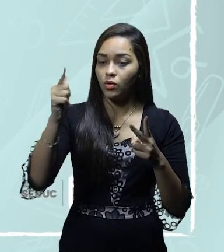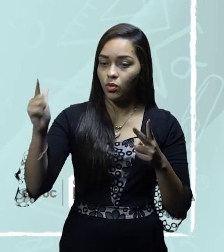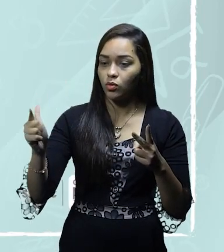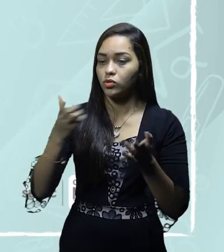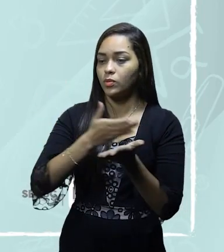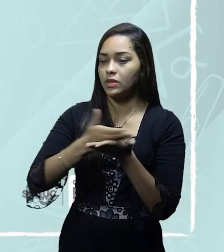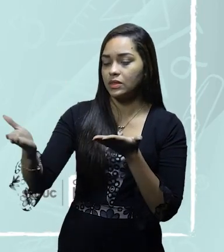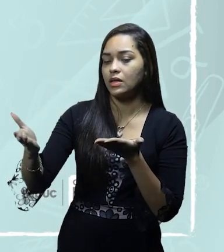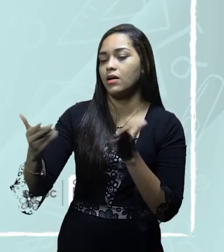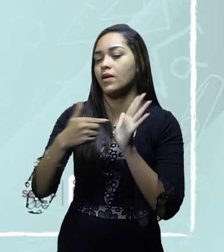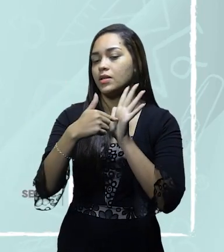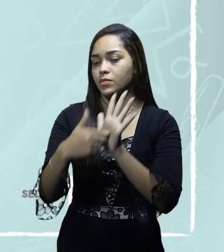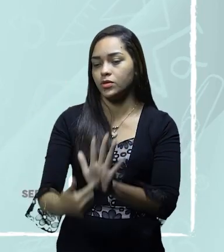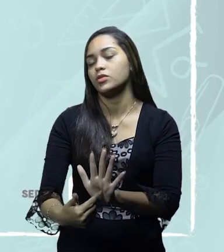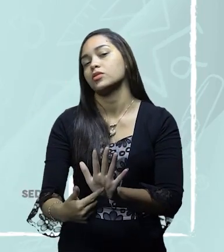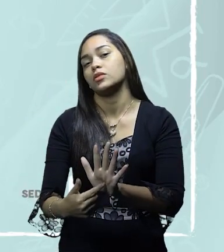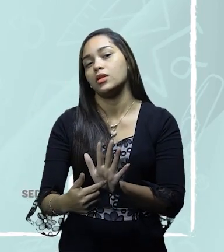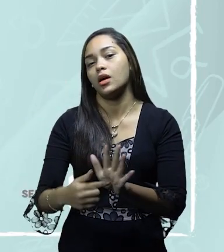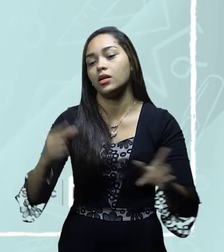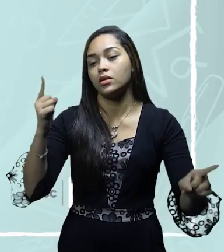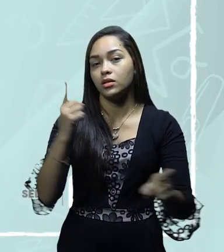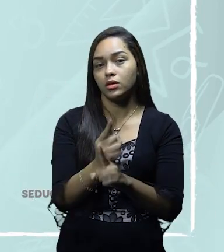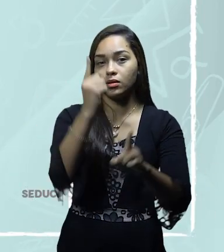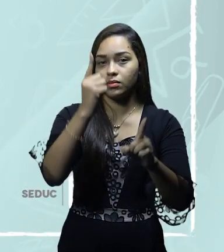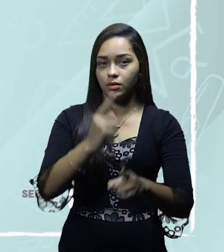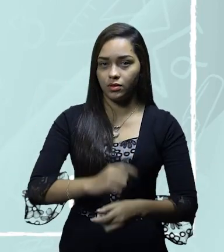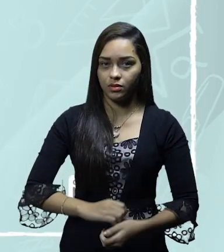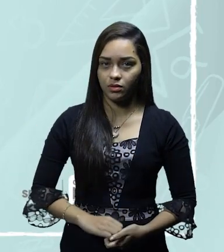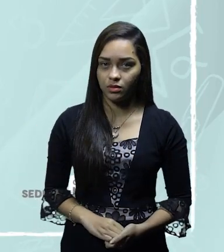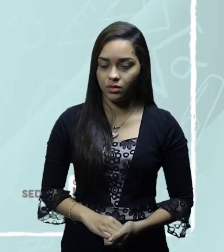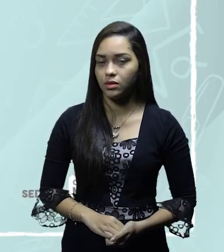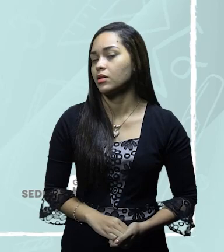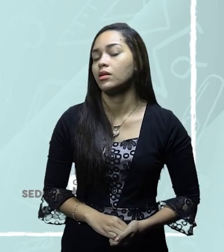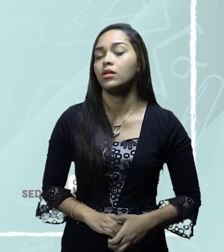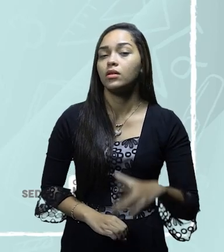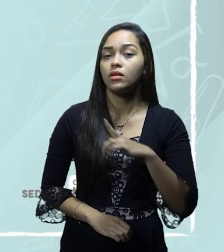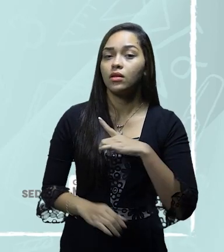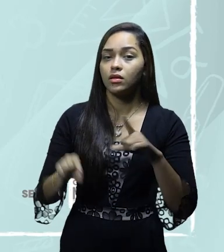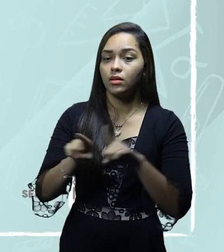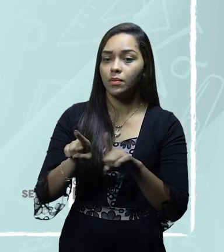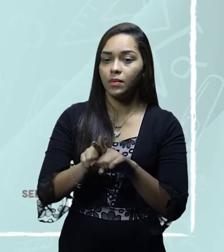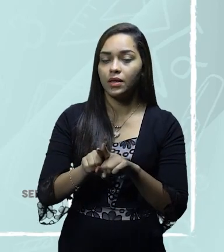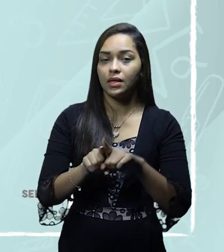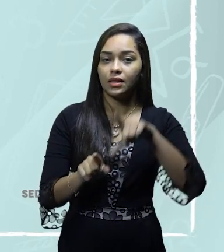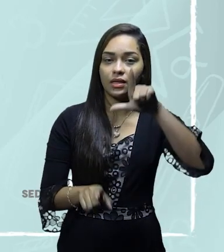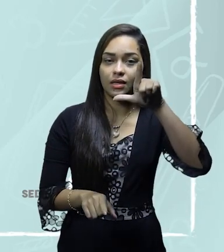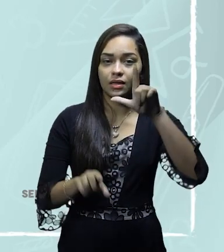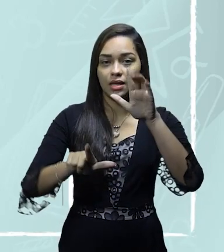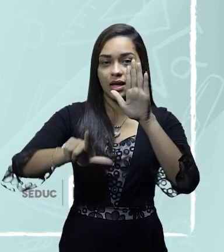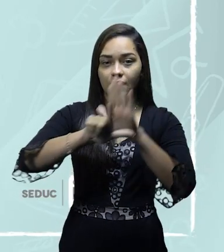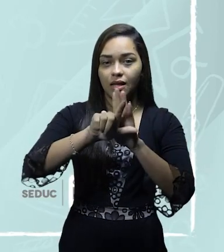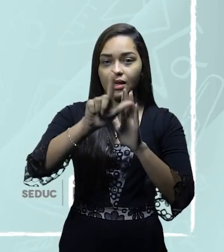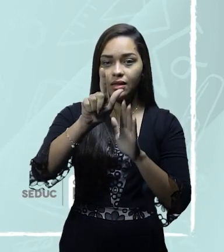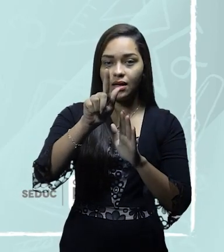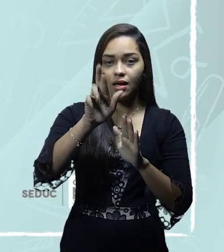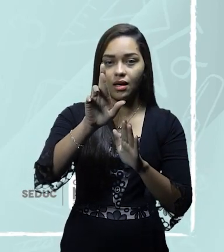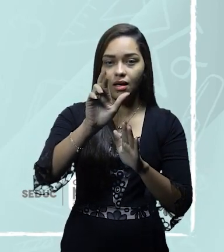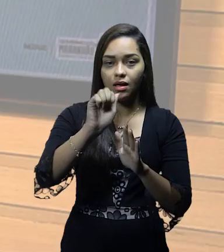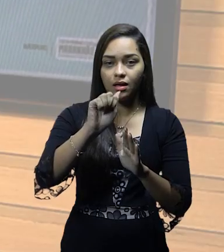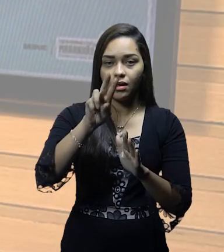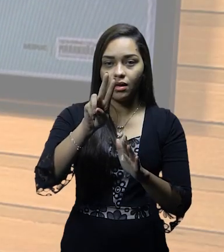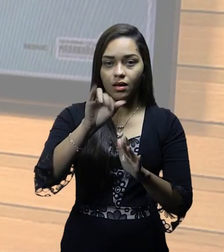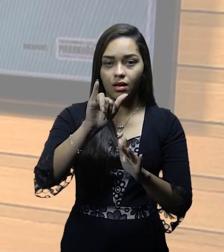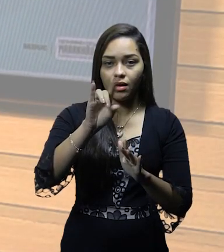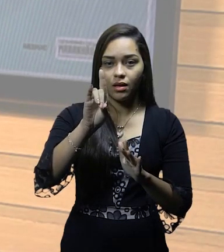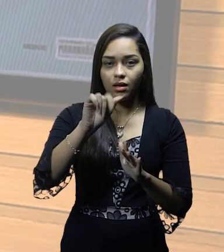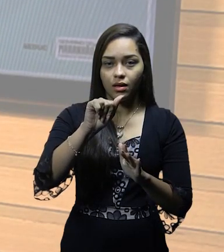Galileu, Gutenberg, dentre outros, começavam a se despontar em razão das suas descobertas. É que a gente tem a questão